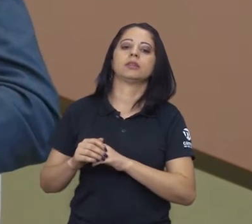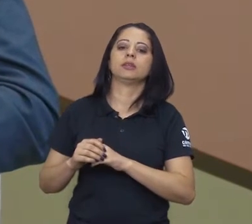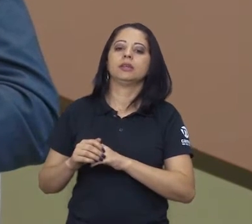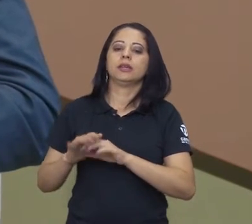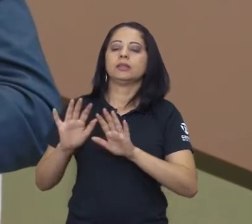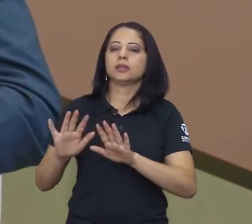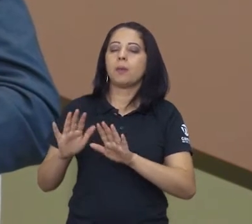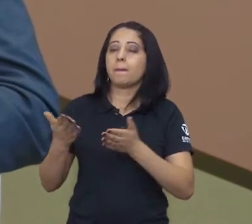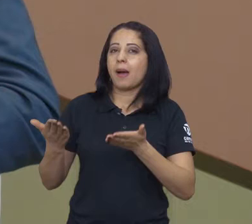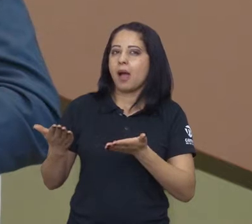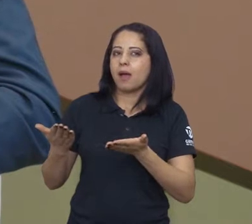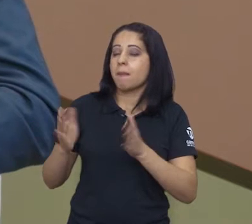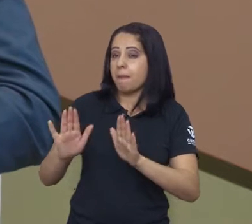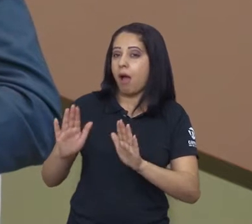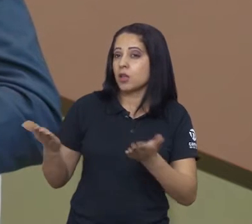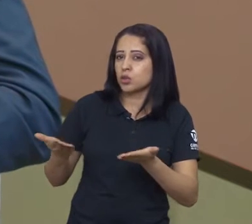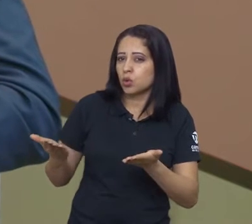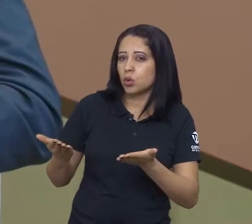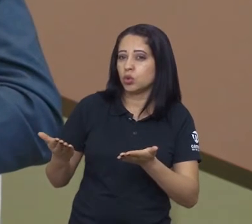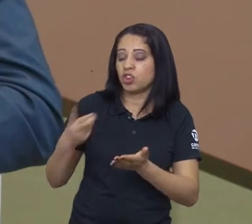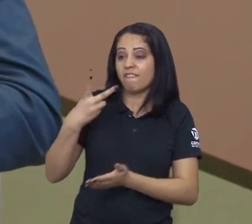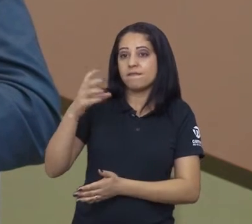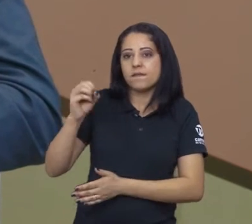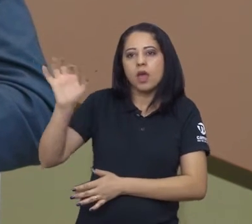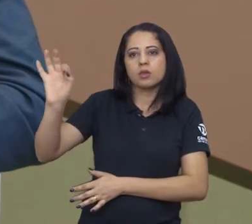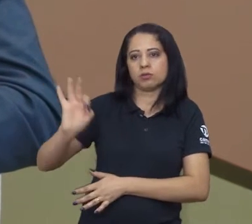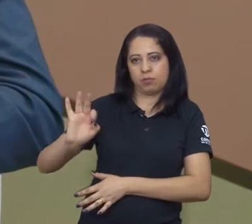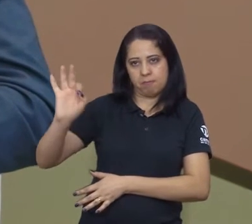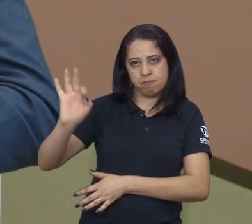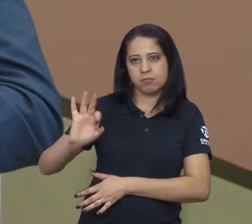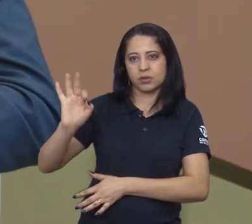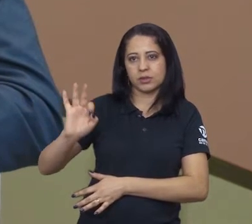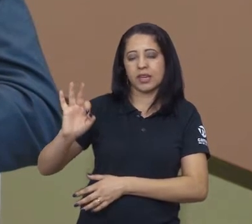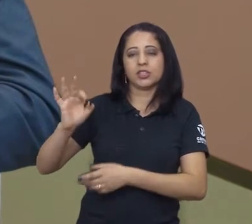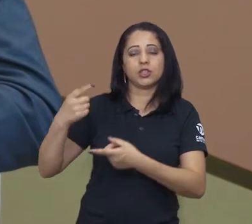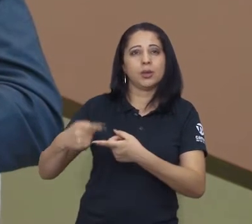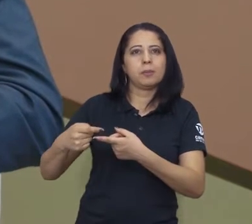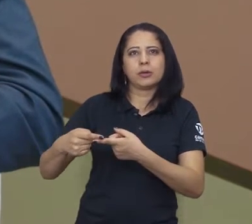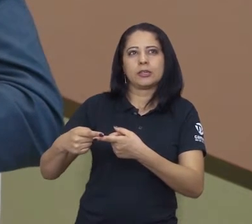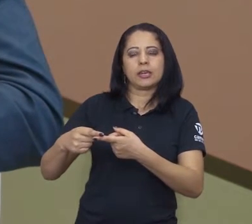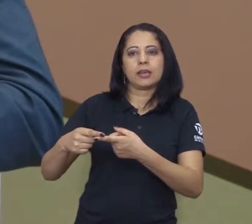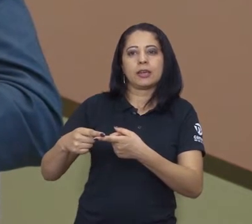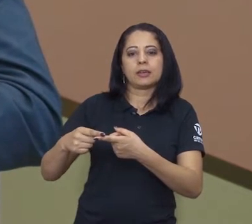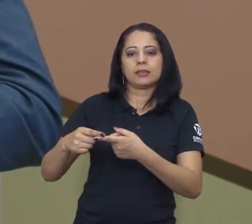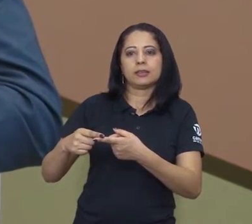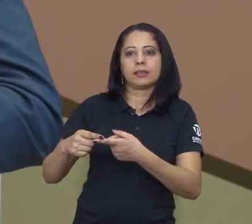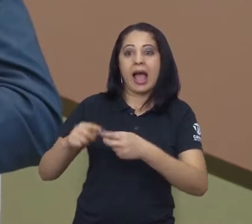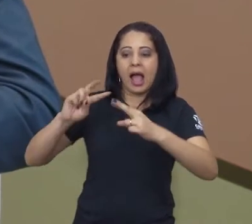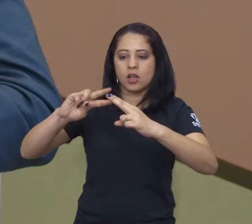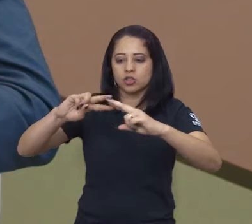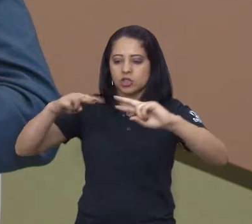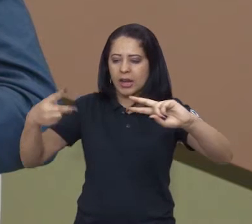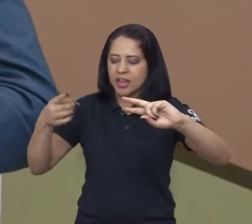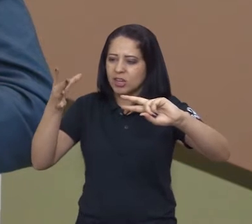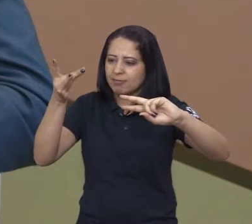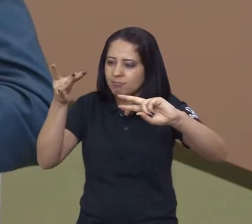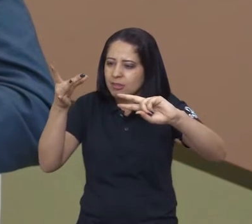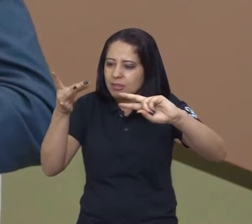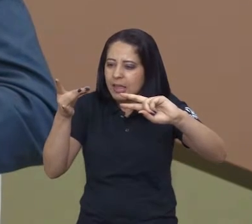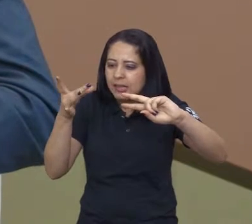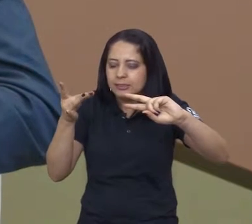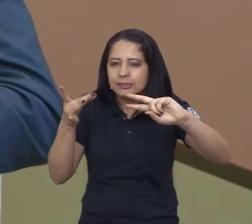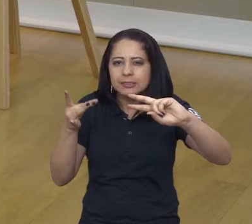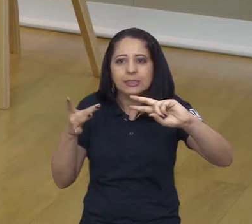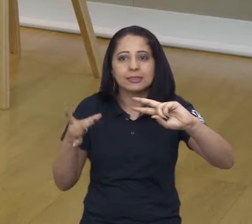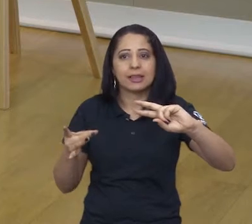e isso hoje já se vê que corresponde a 20% porque o que tá escrito na genética de cada um